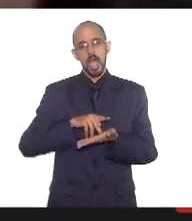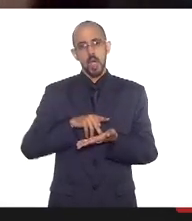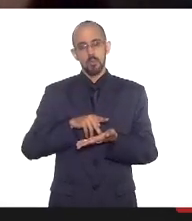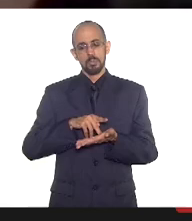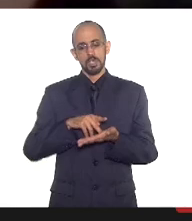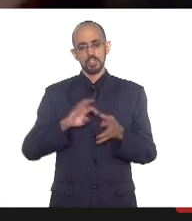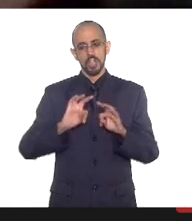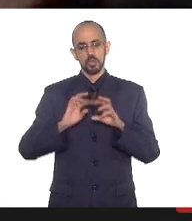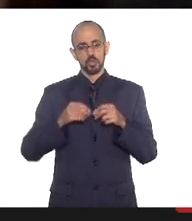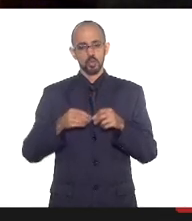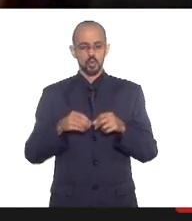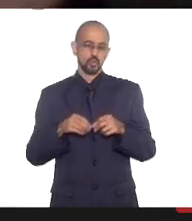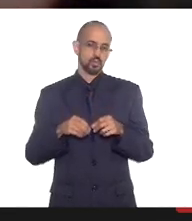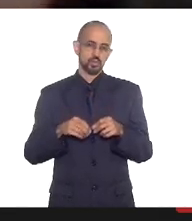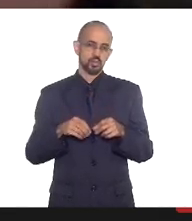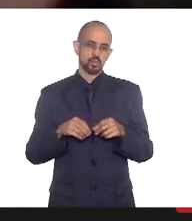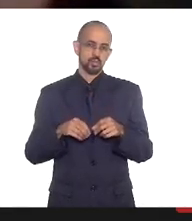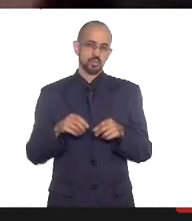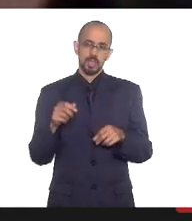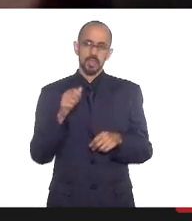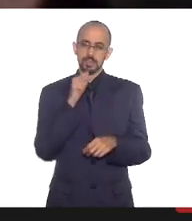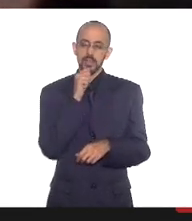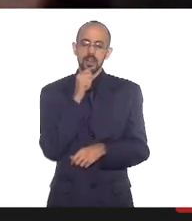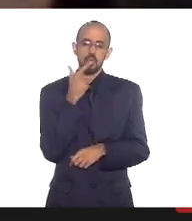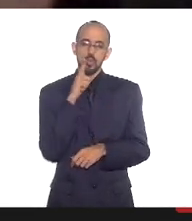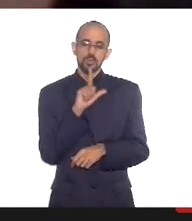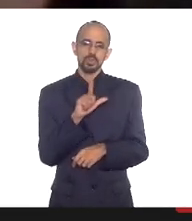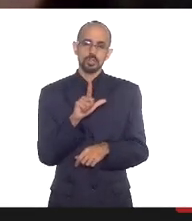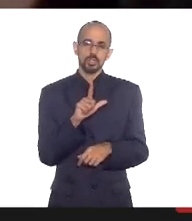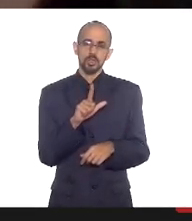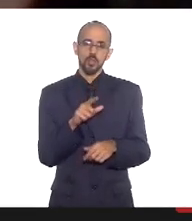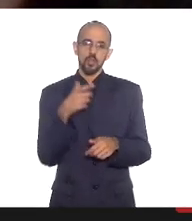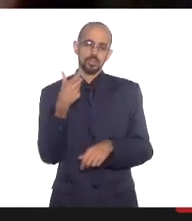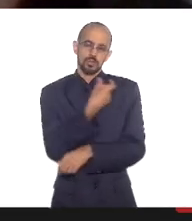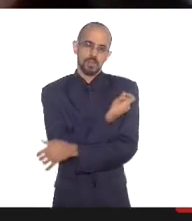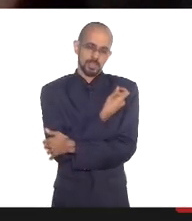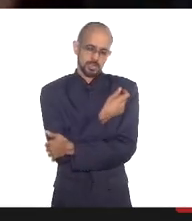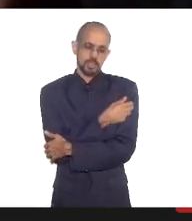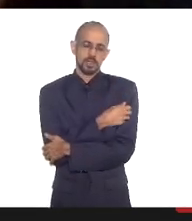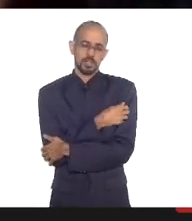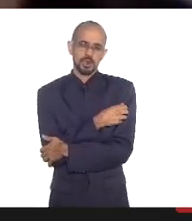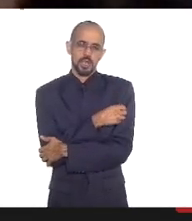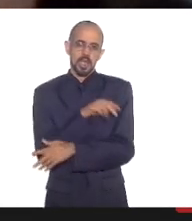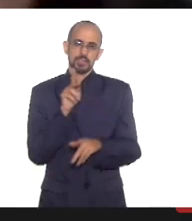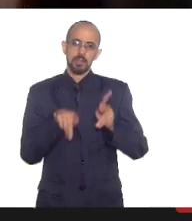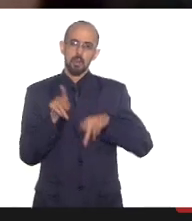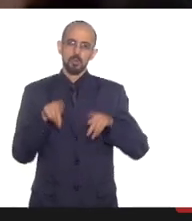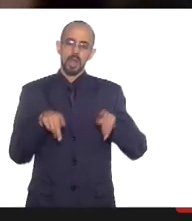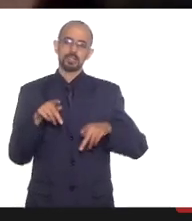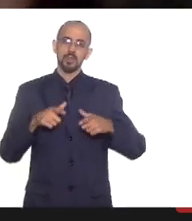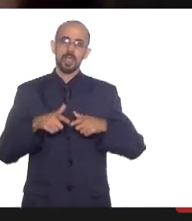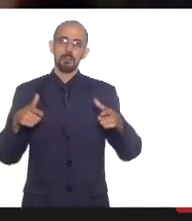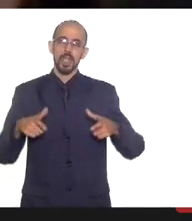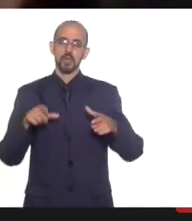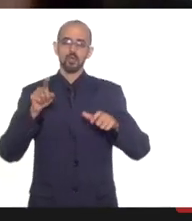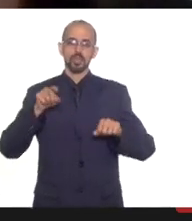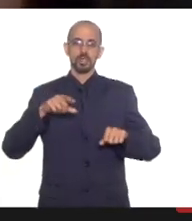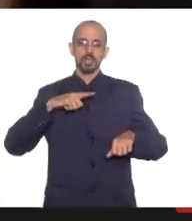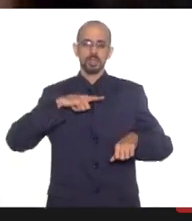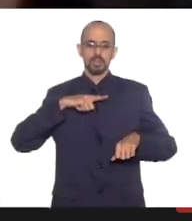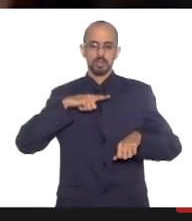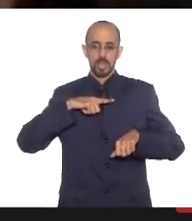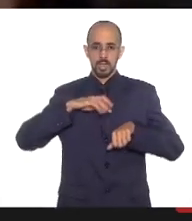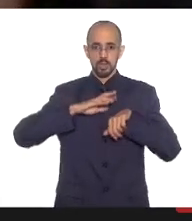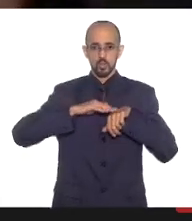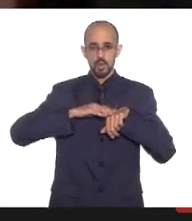atrás designados e que não conseguiram ser vacinados ainda essa população que na sua grande maioria tem como